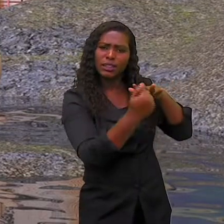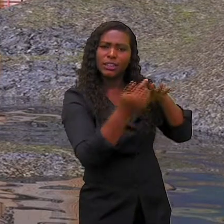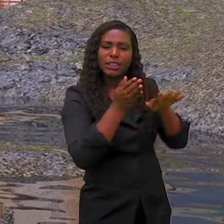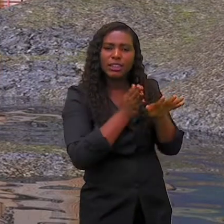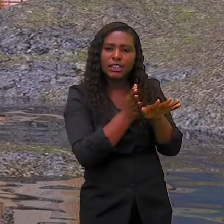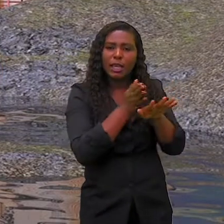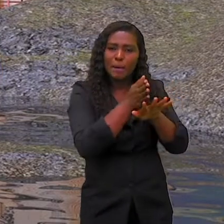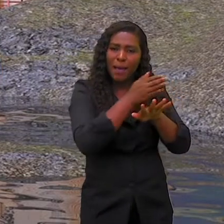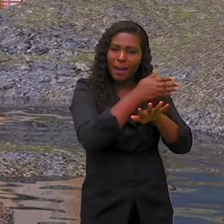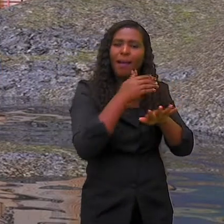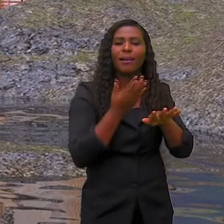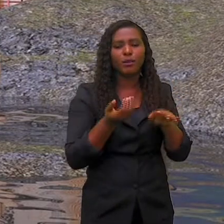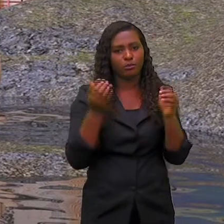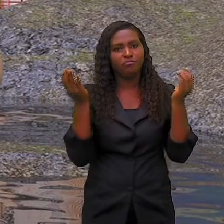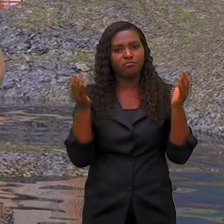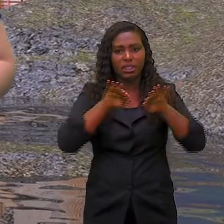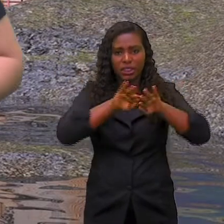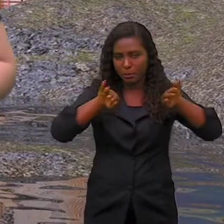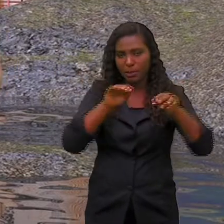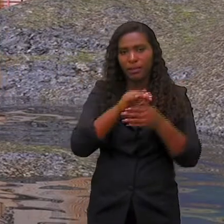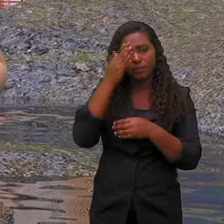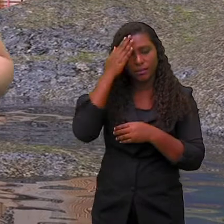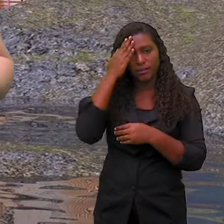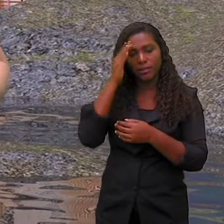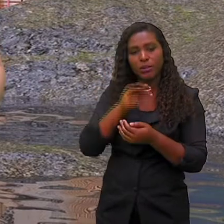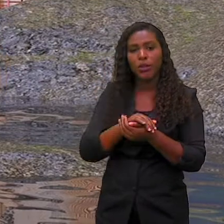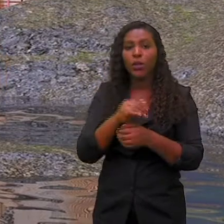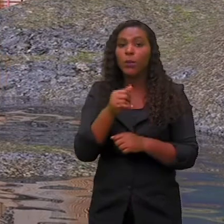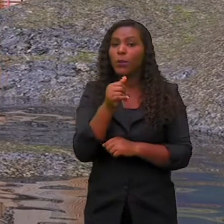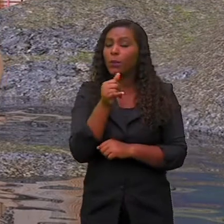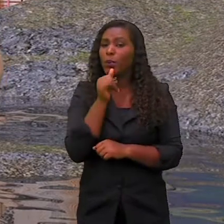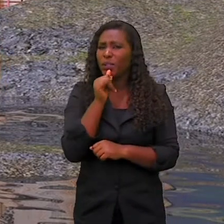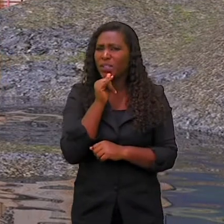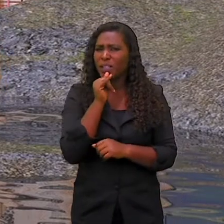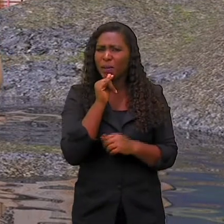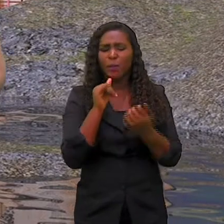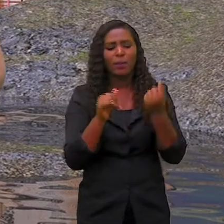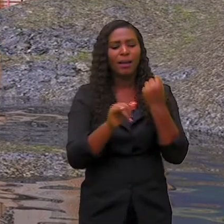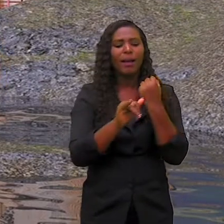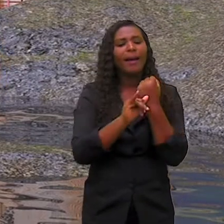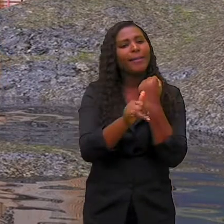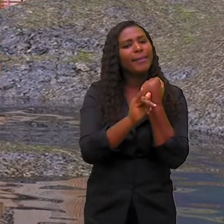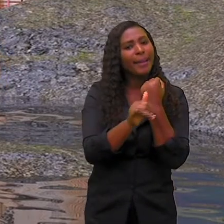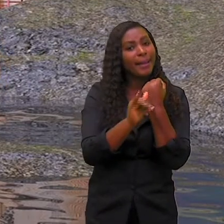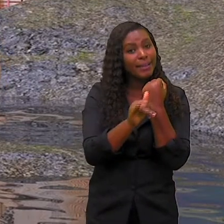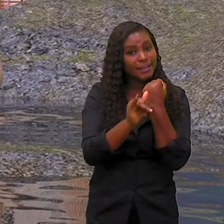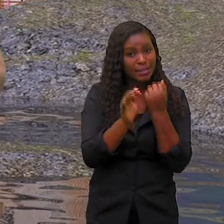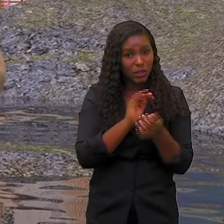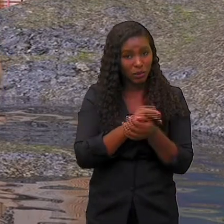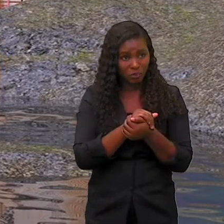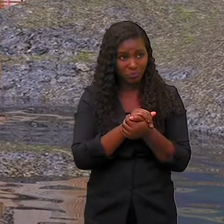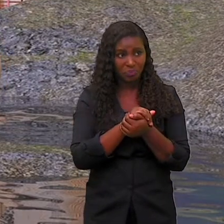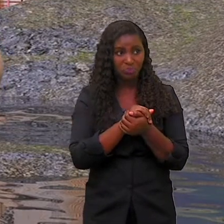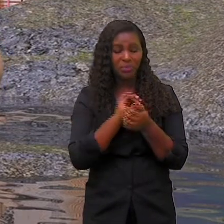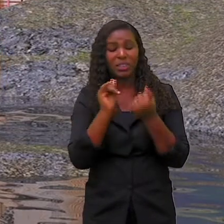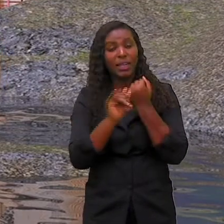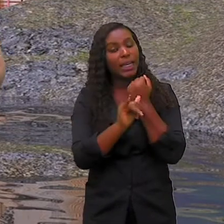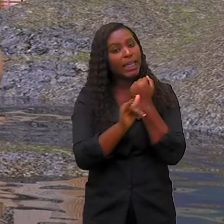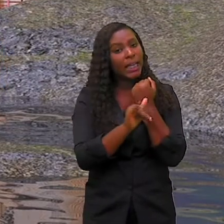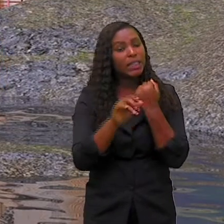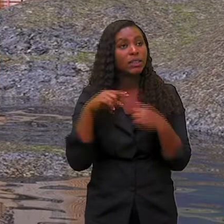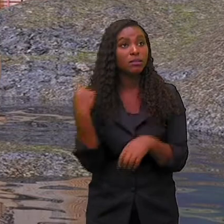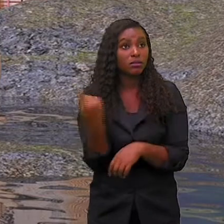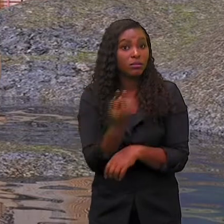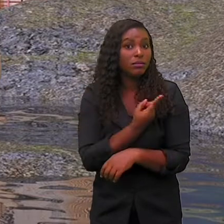eu falo aí de narração, nós todos sabemos que a narração ele é um tipo de texto, um